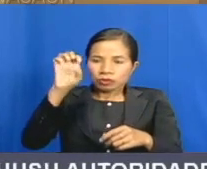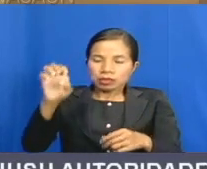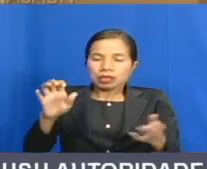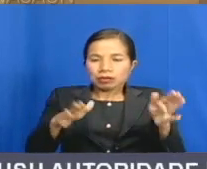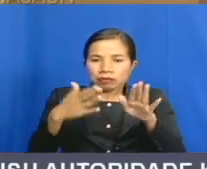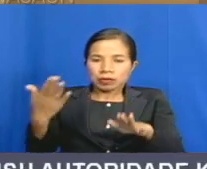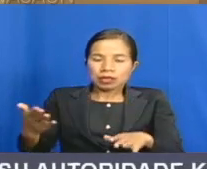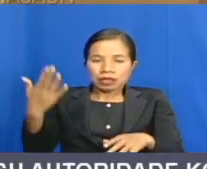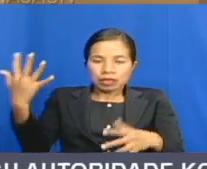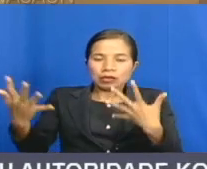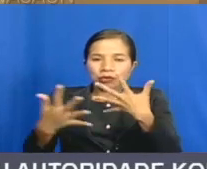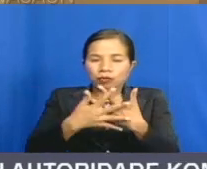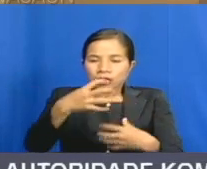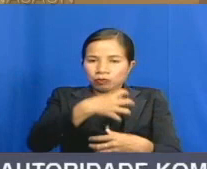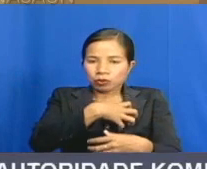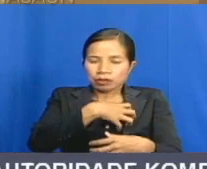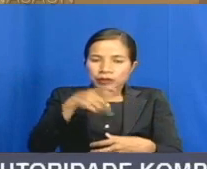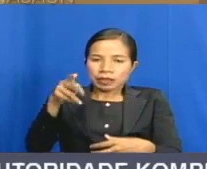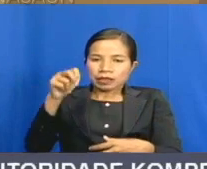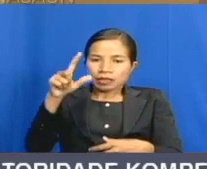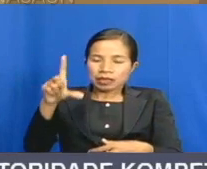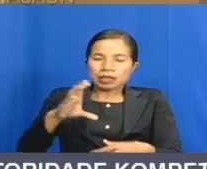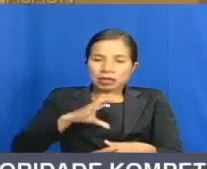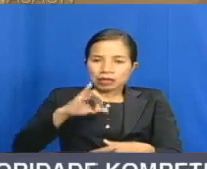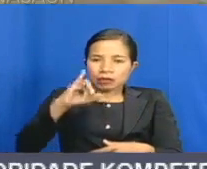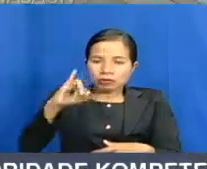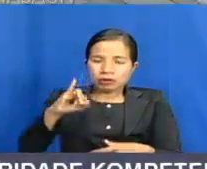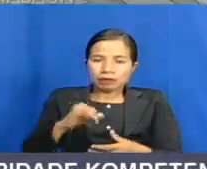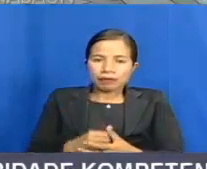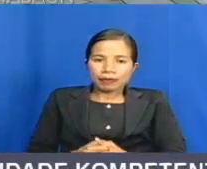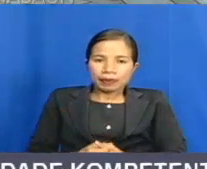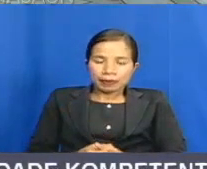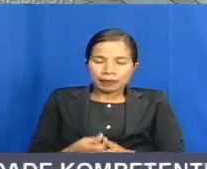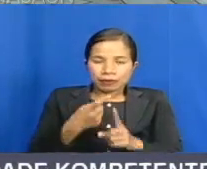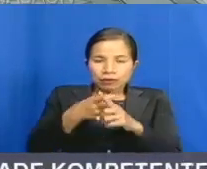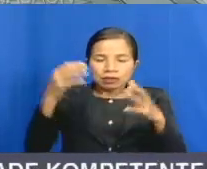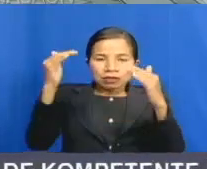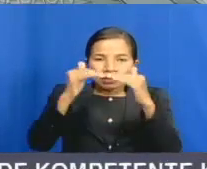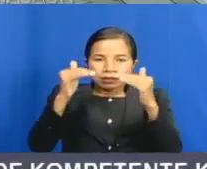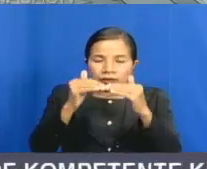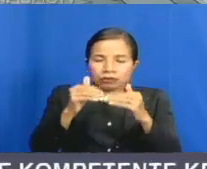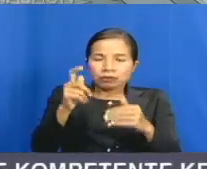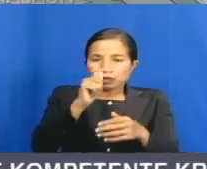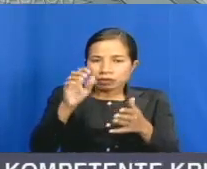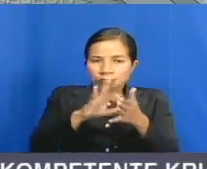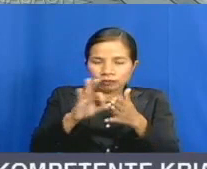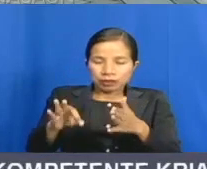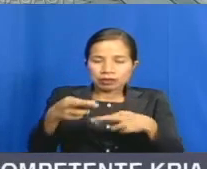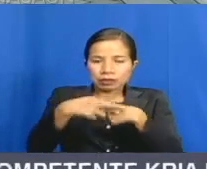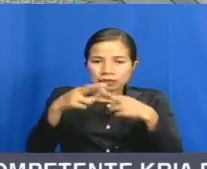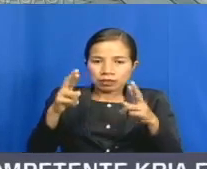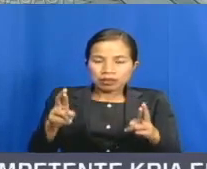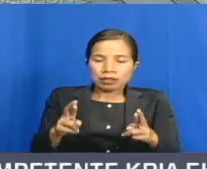Nyamate e a cela de detenção penitente Caicoli. Li Rússia, conferência imprensa terça-feira em Salão